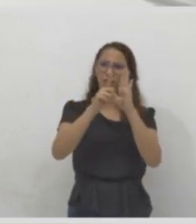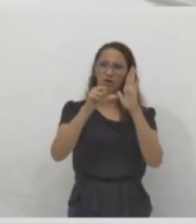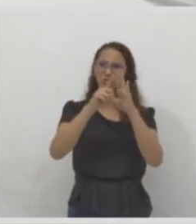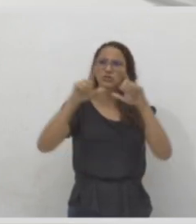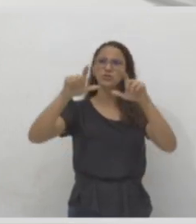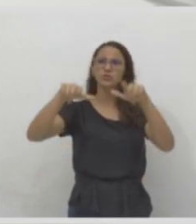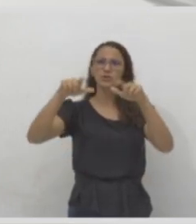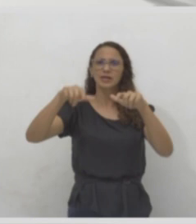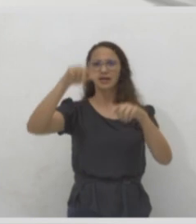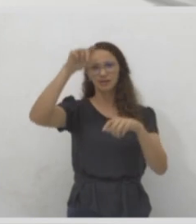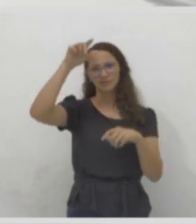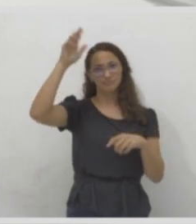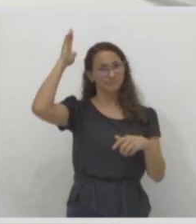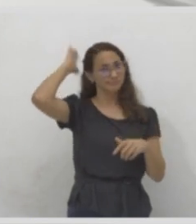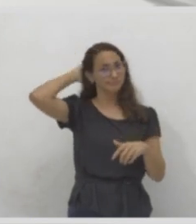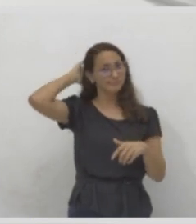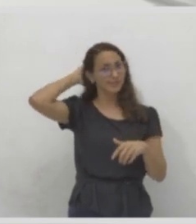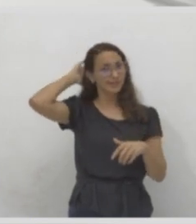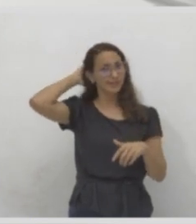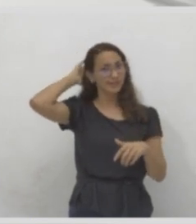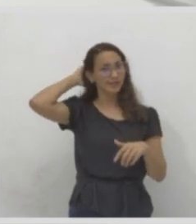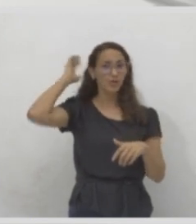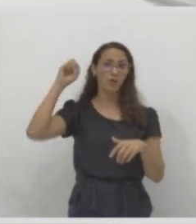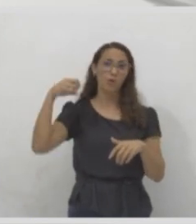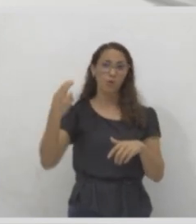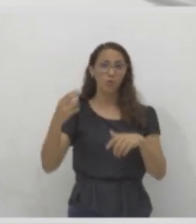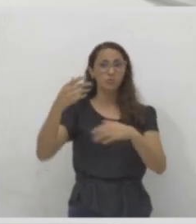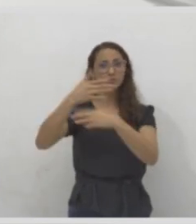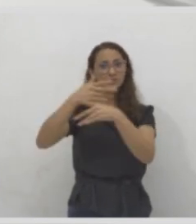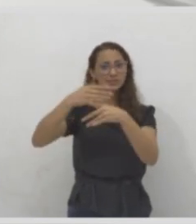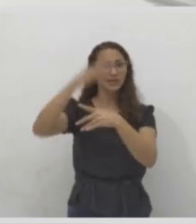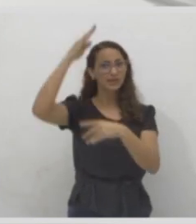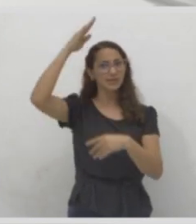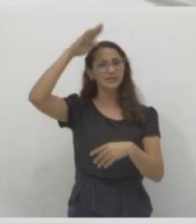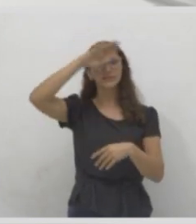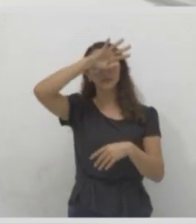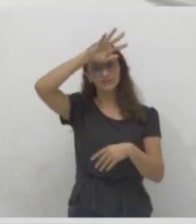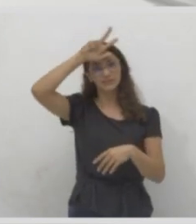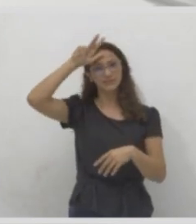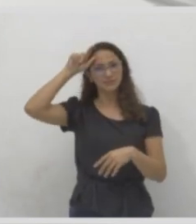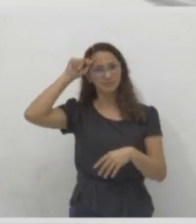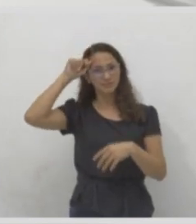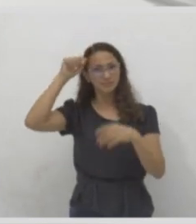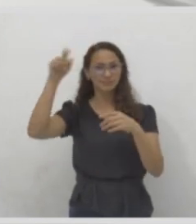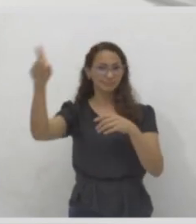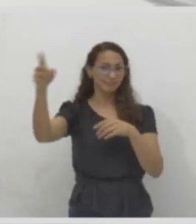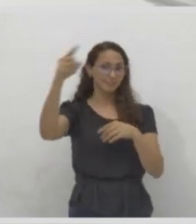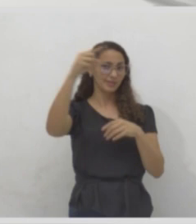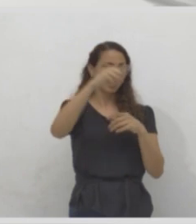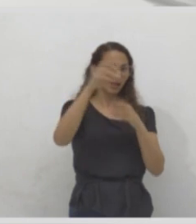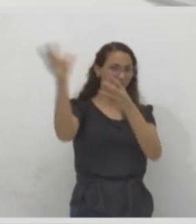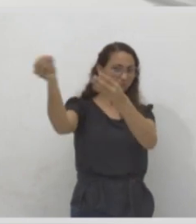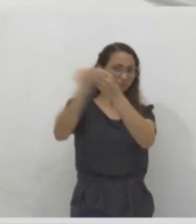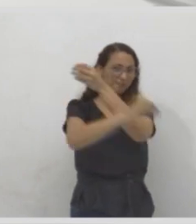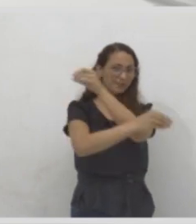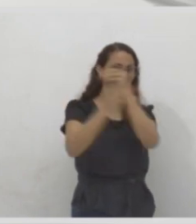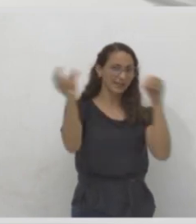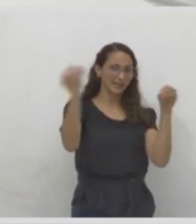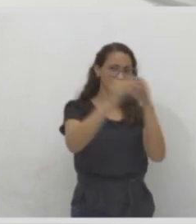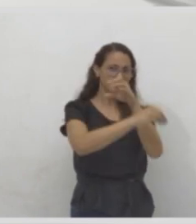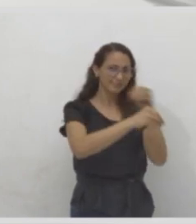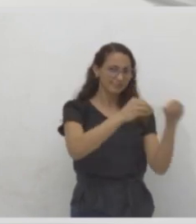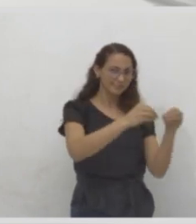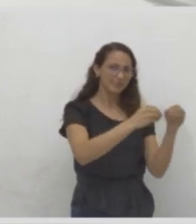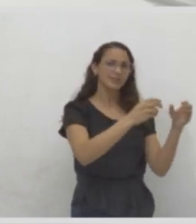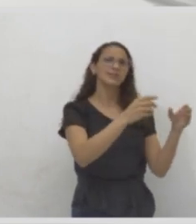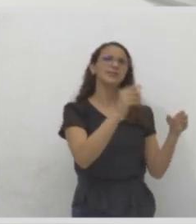tomavam capital do mercado externo, tá? Então, pegavam dinheiro, compravam produtos nas casas aviadoras em